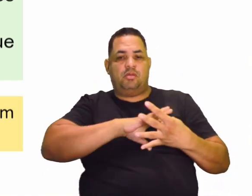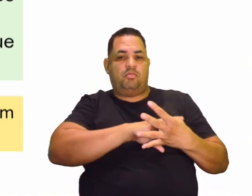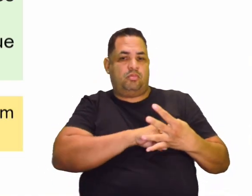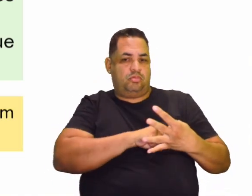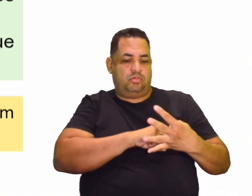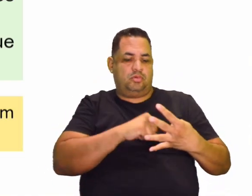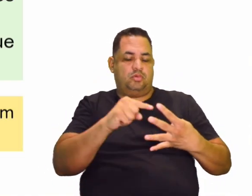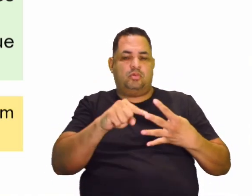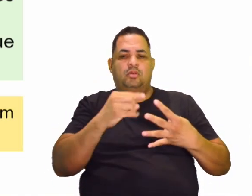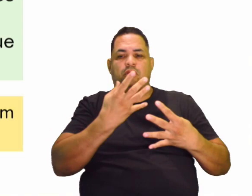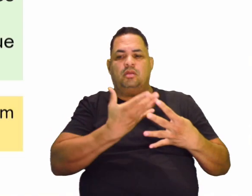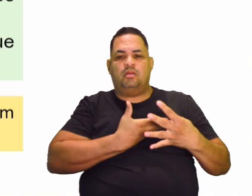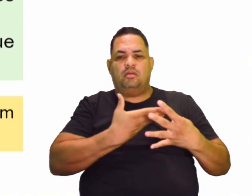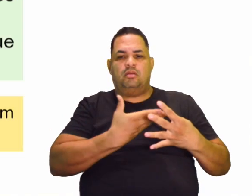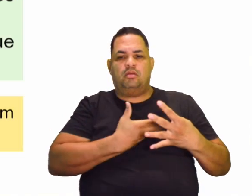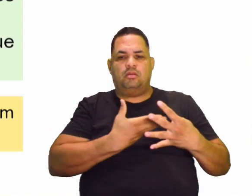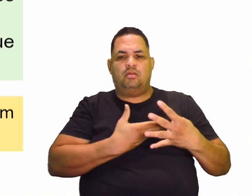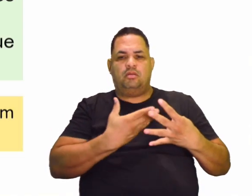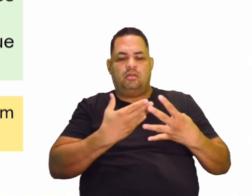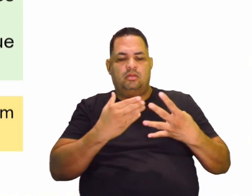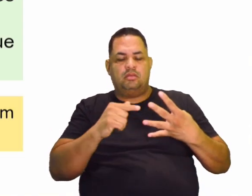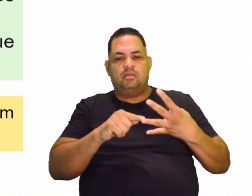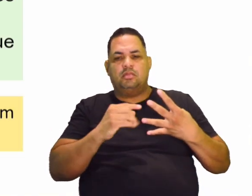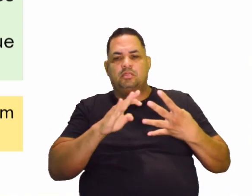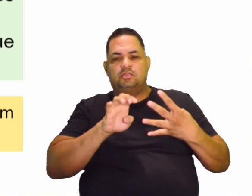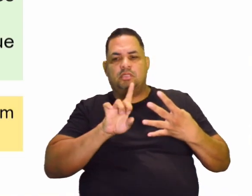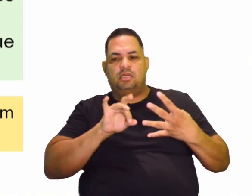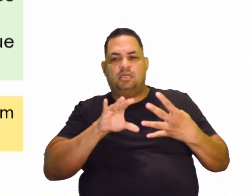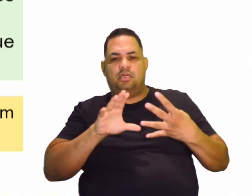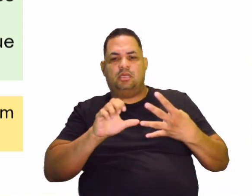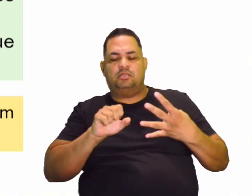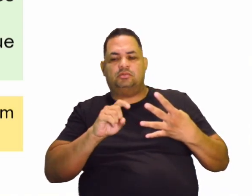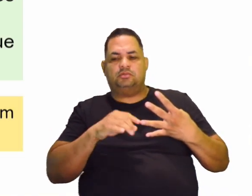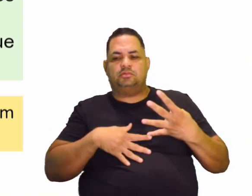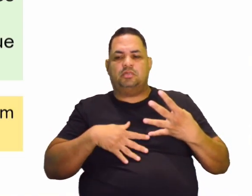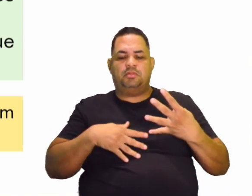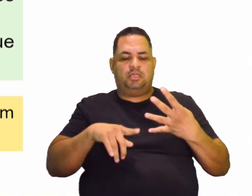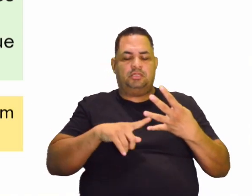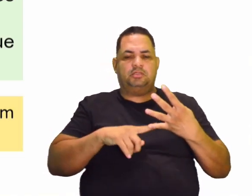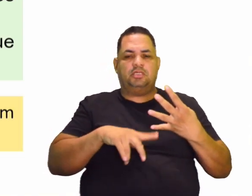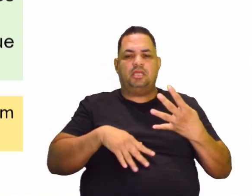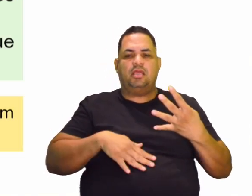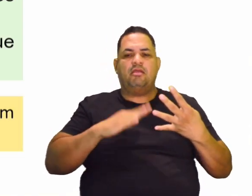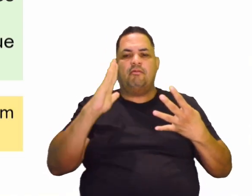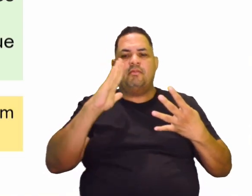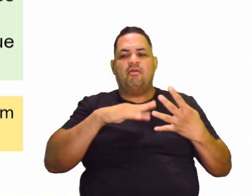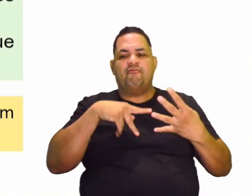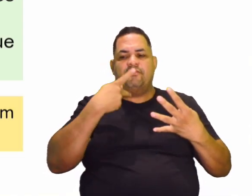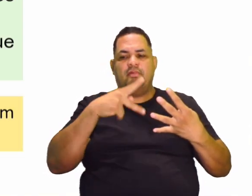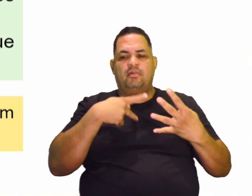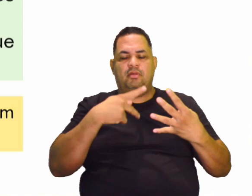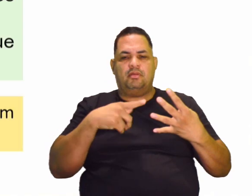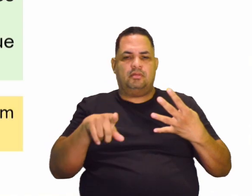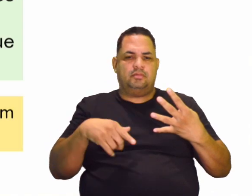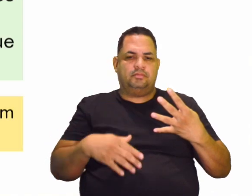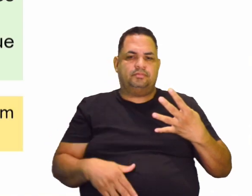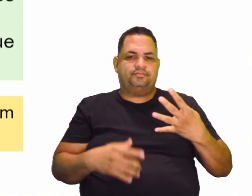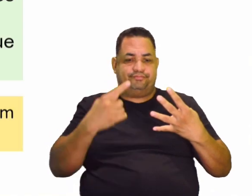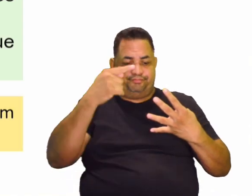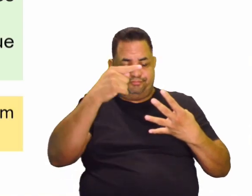de amigo, cantigas de escárnio e cantigas de maldizer. Para vocês conhecerem esse gênero,